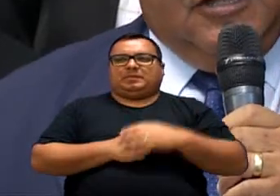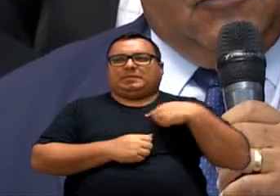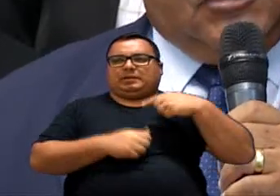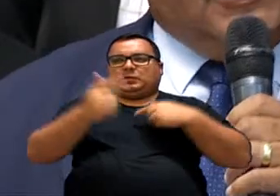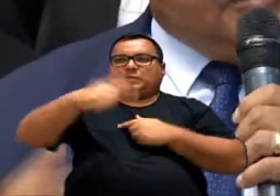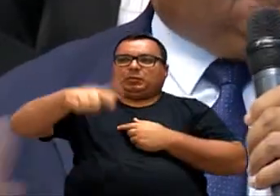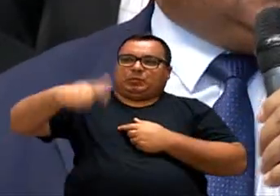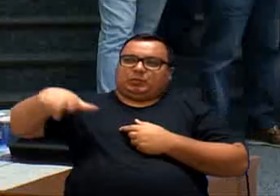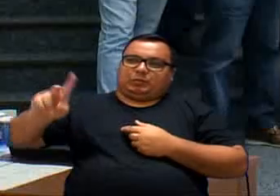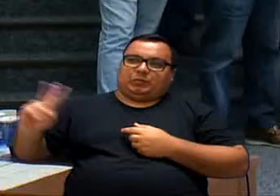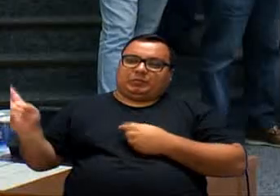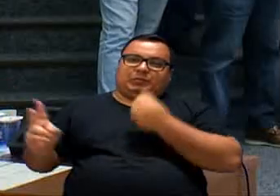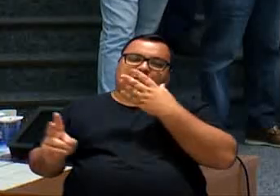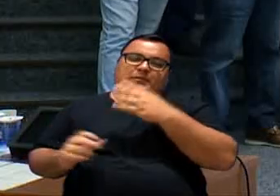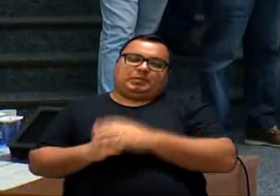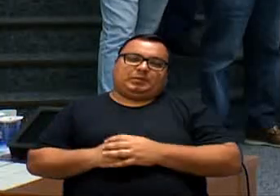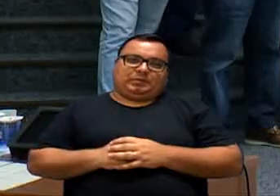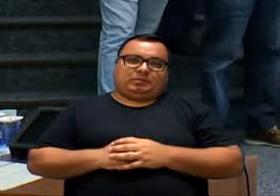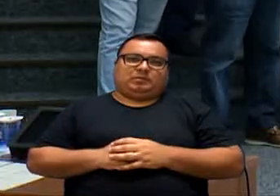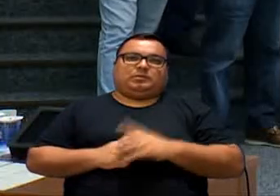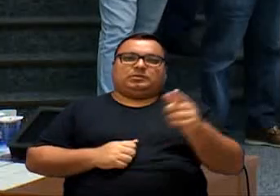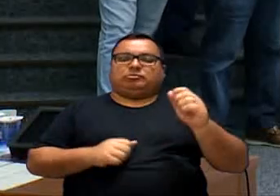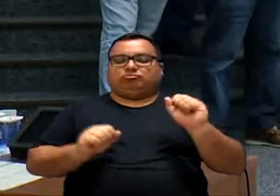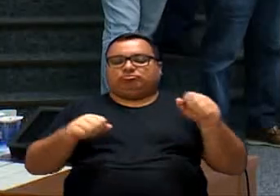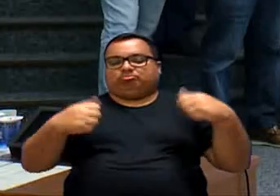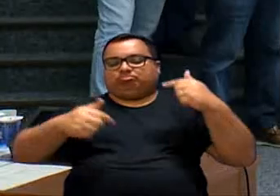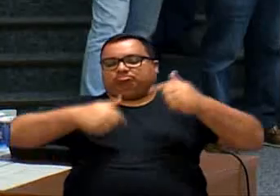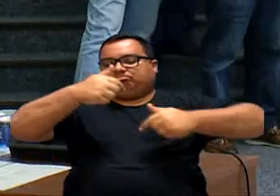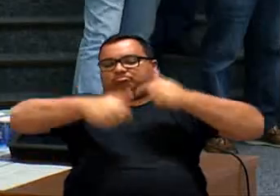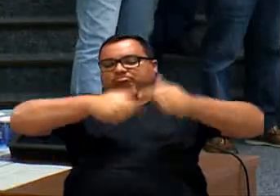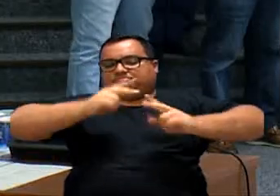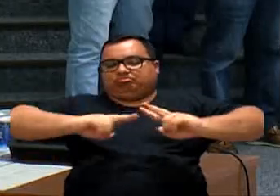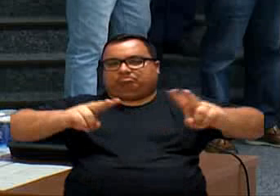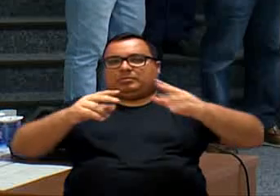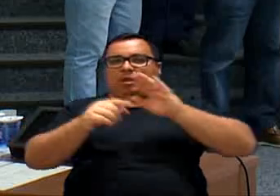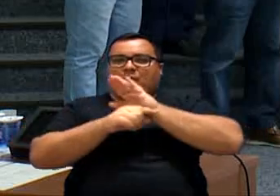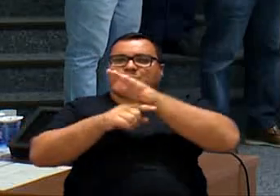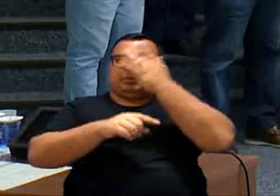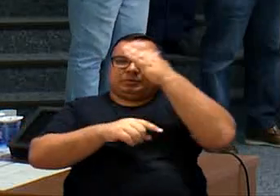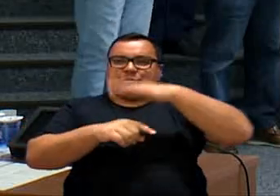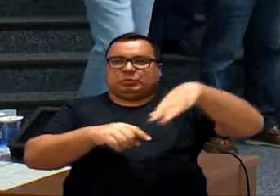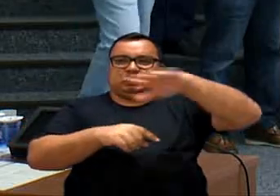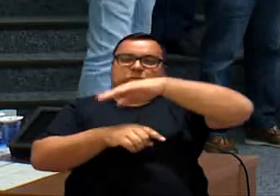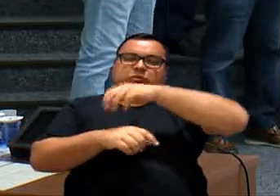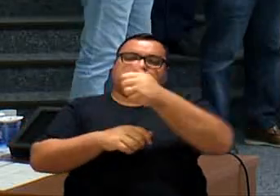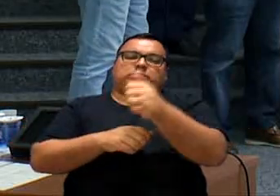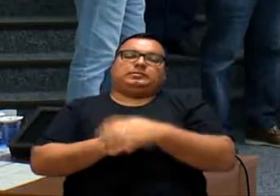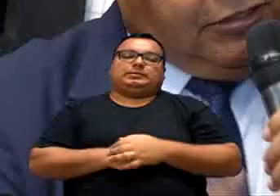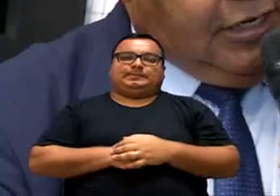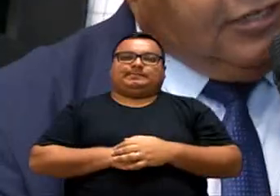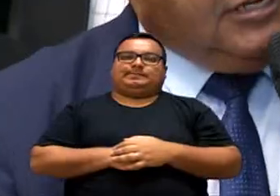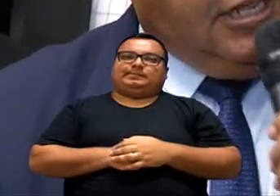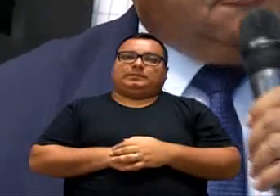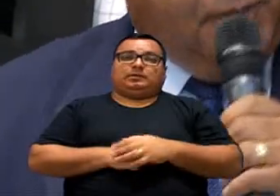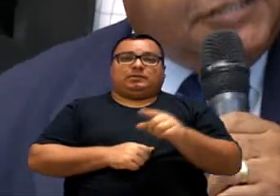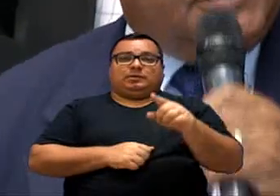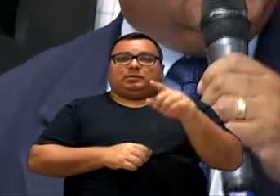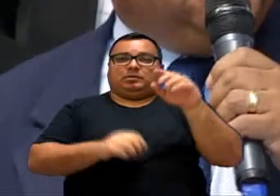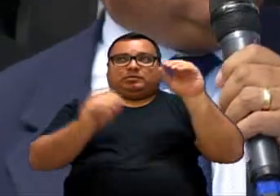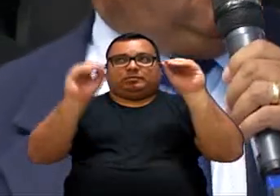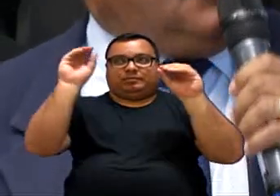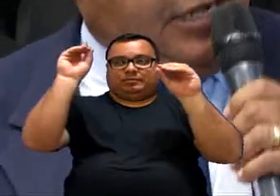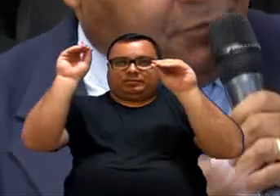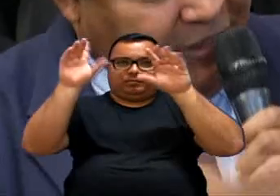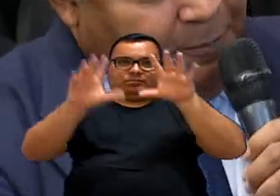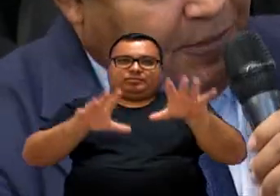que você vai sempre continuar trabalhando em prol do nosso povo. E no seu aniversário, Deus ajudar que você seja eleito, passe aqui,